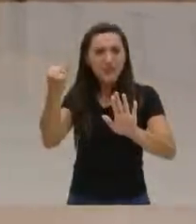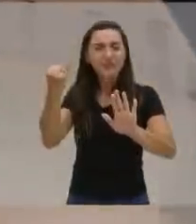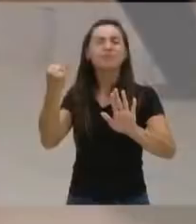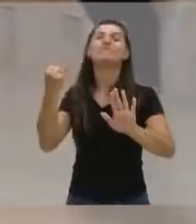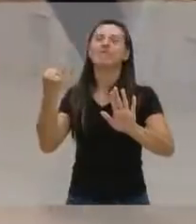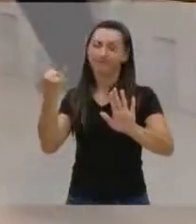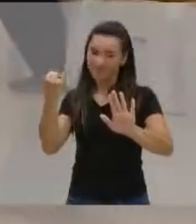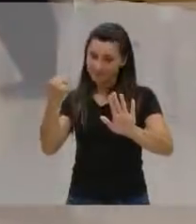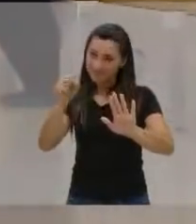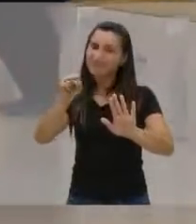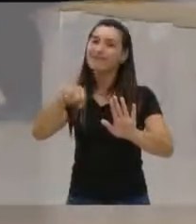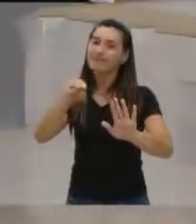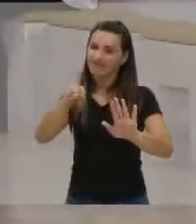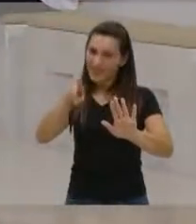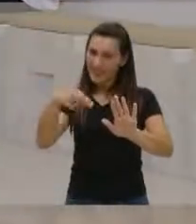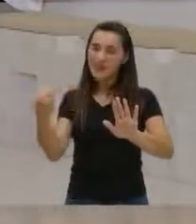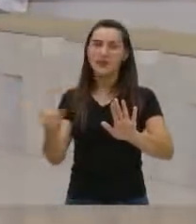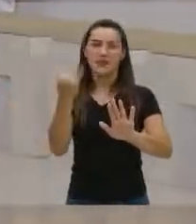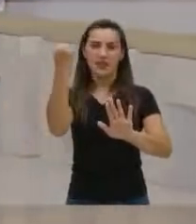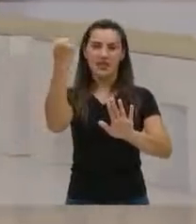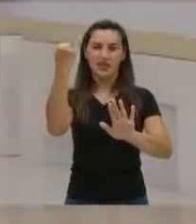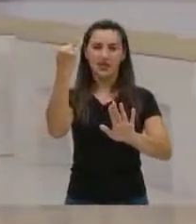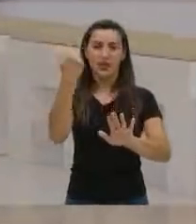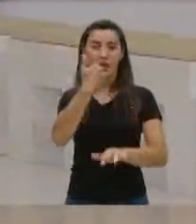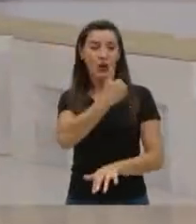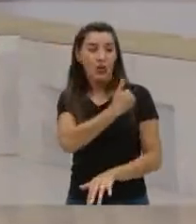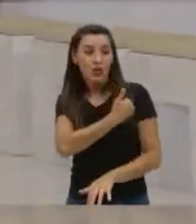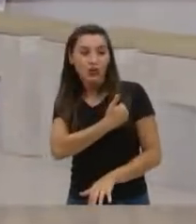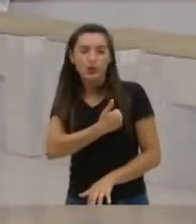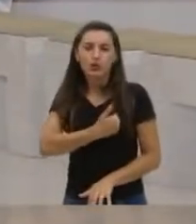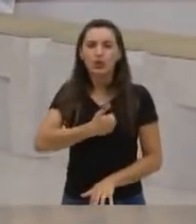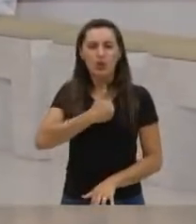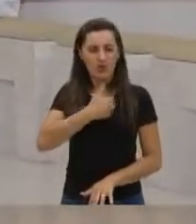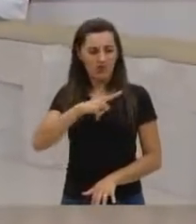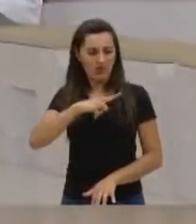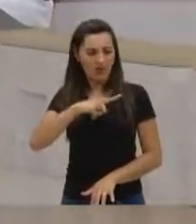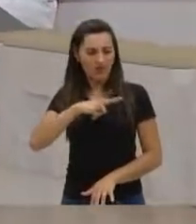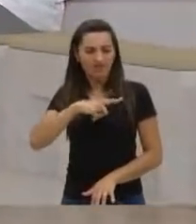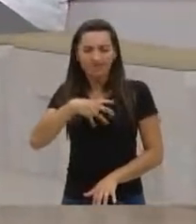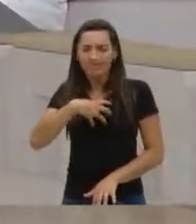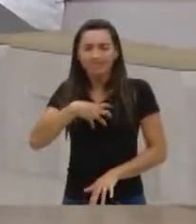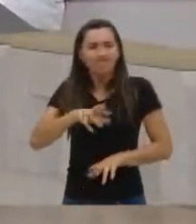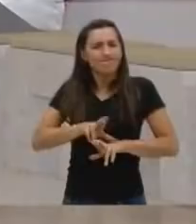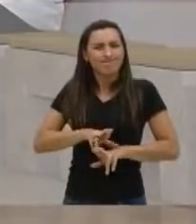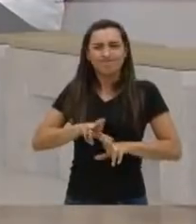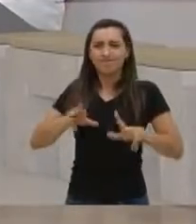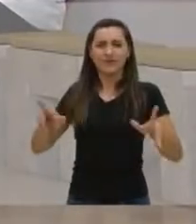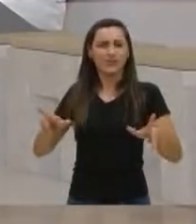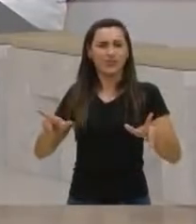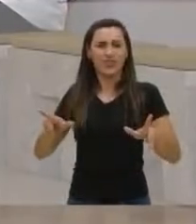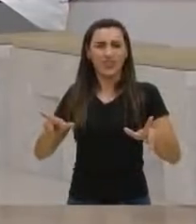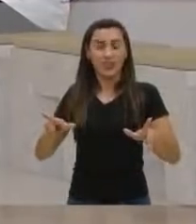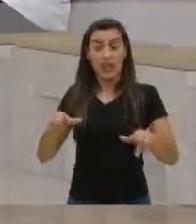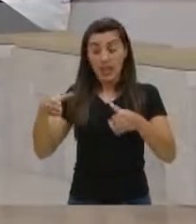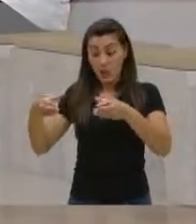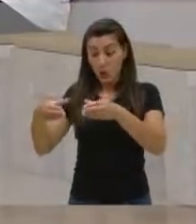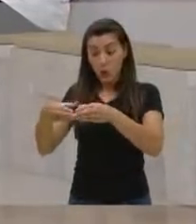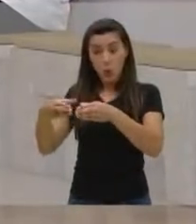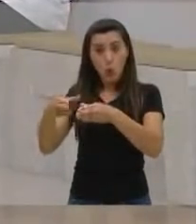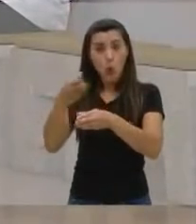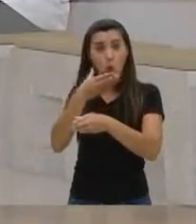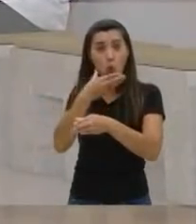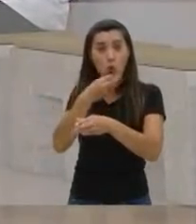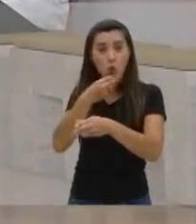Era. João tem um sentido. Eram homens gregos, portanto